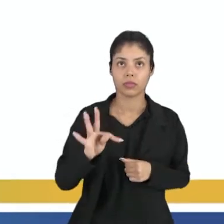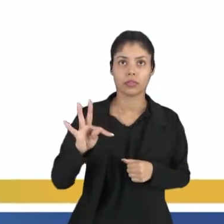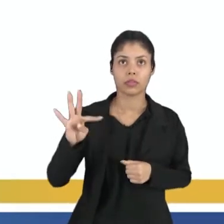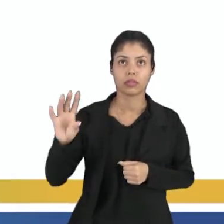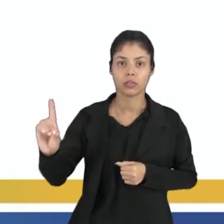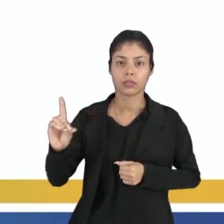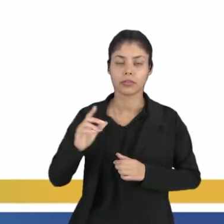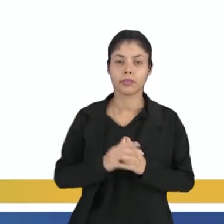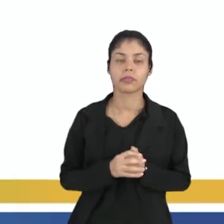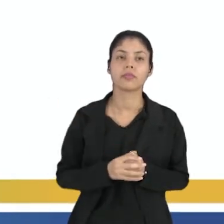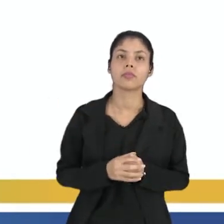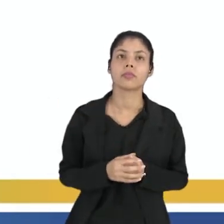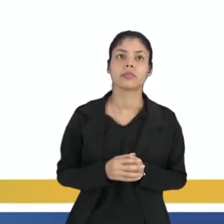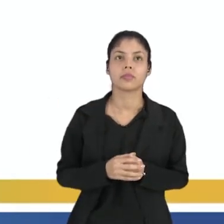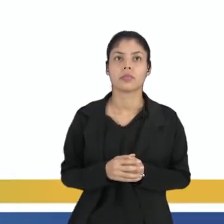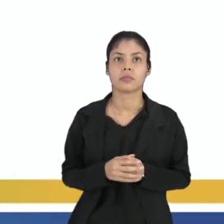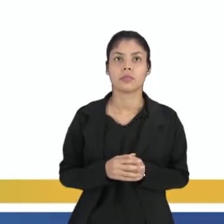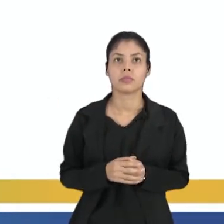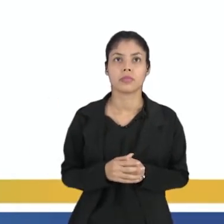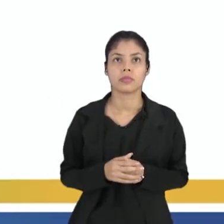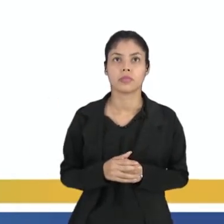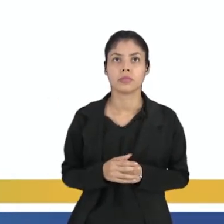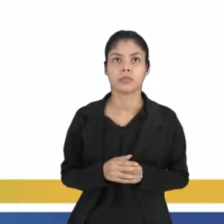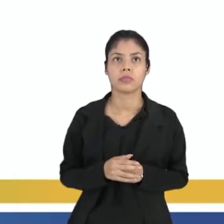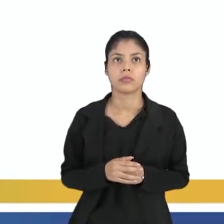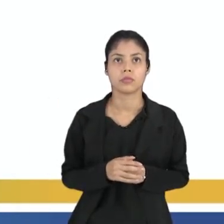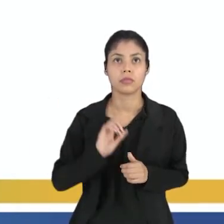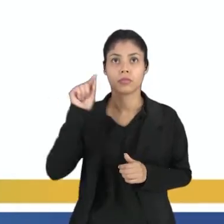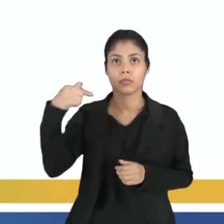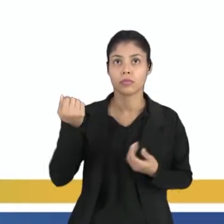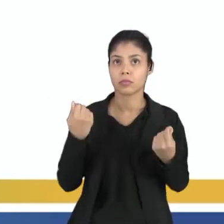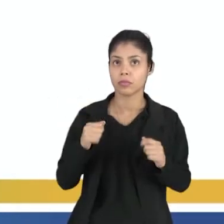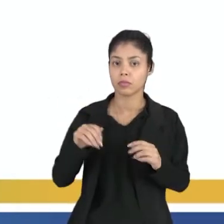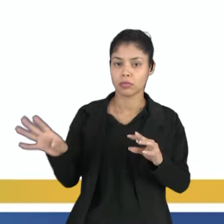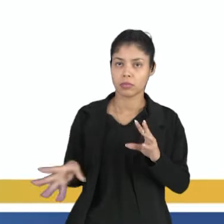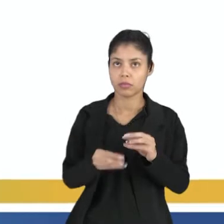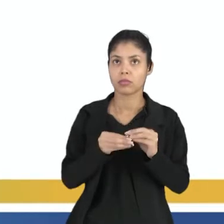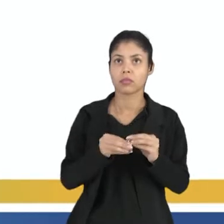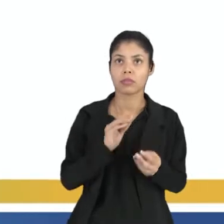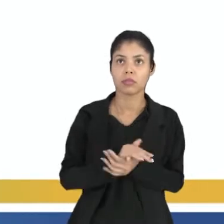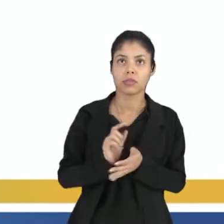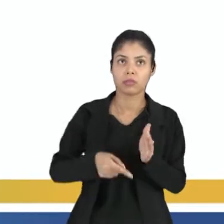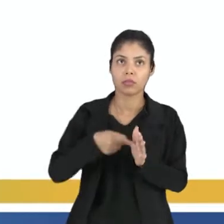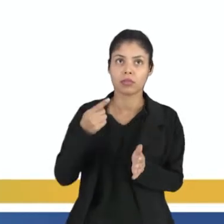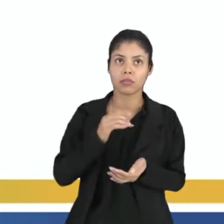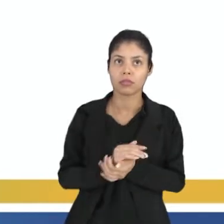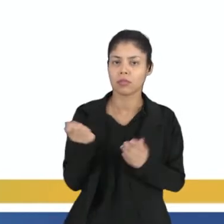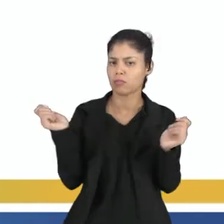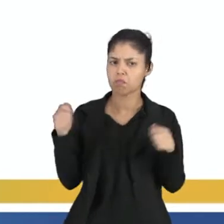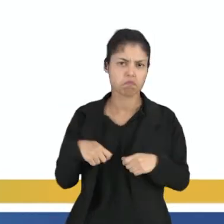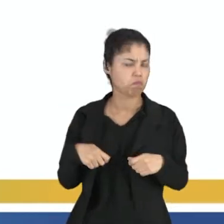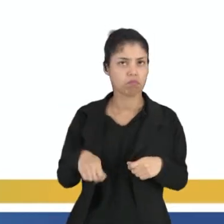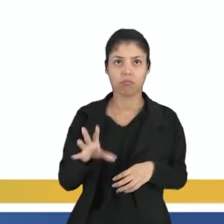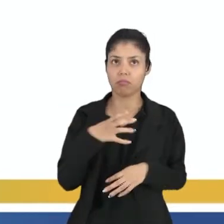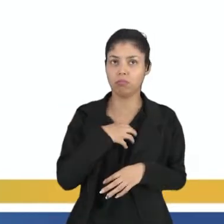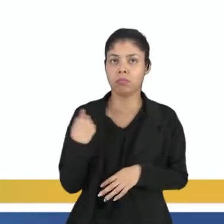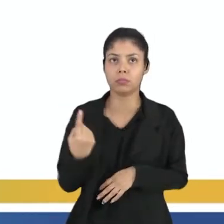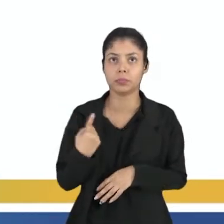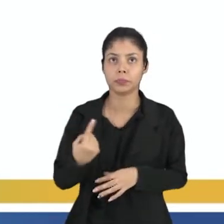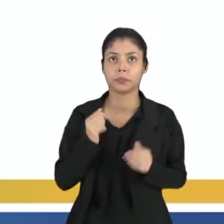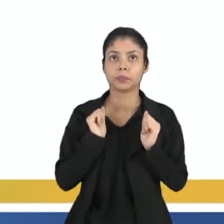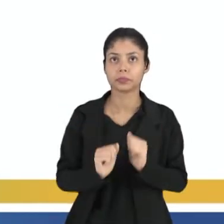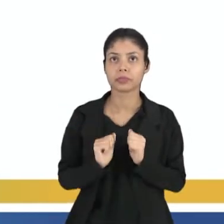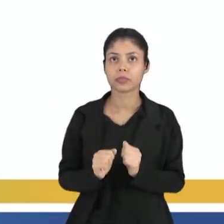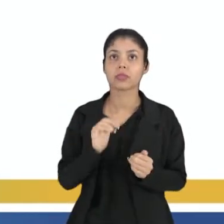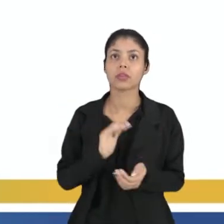direto. Chamamos de verbos transitivos aqueles que precisam de um complemento, uma vez que não possuem sentido quando sozinhos. Eles